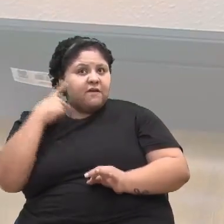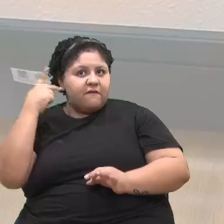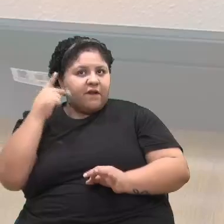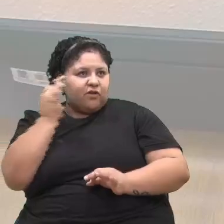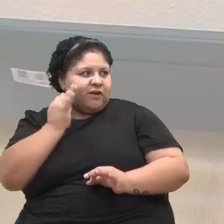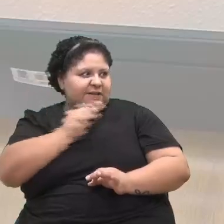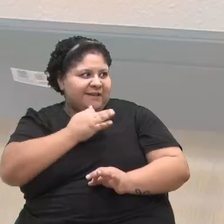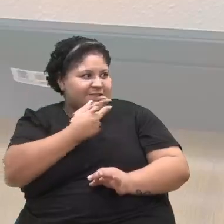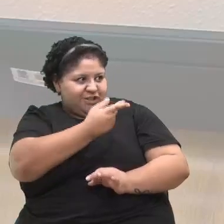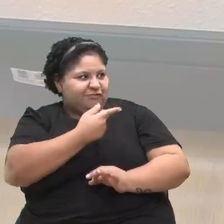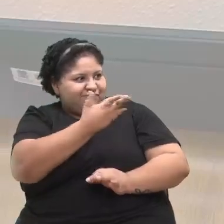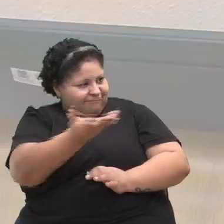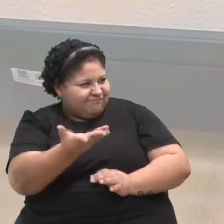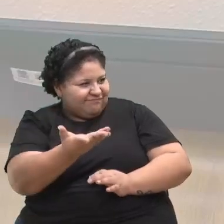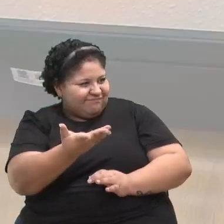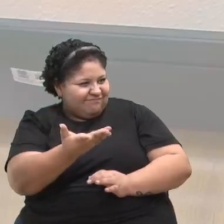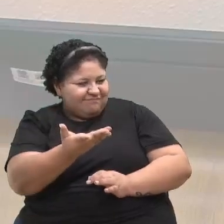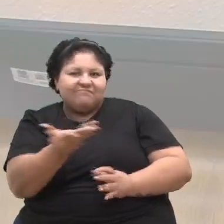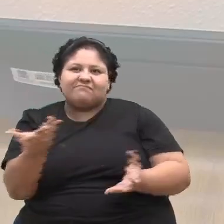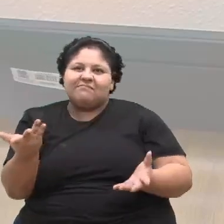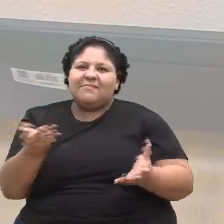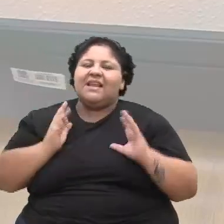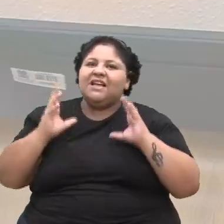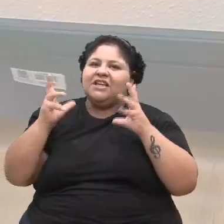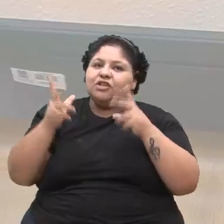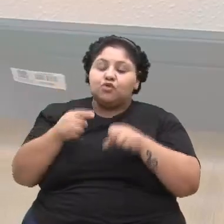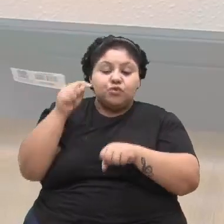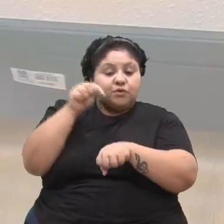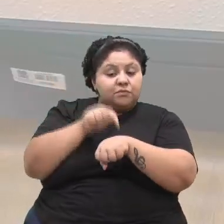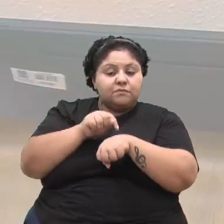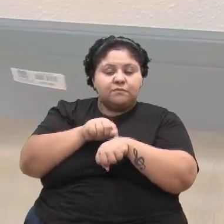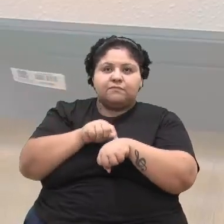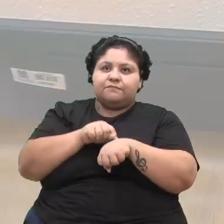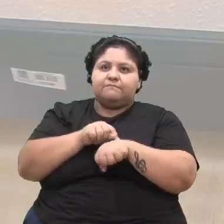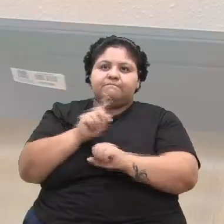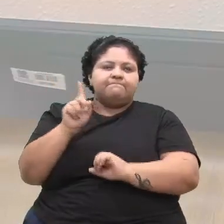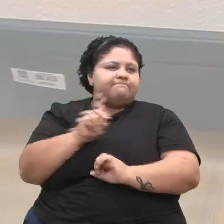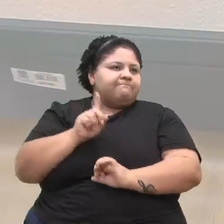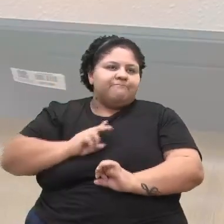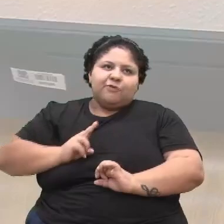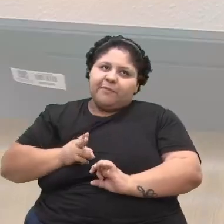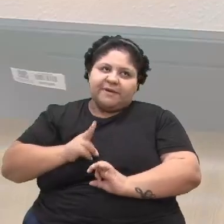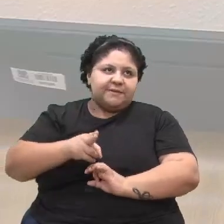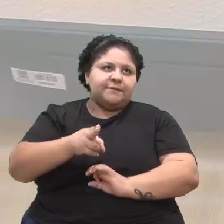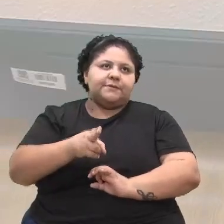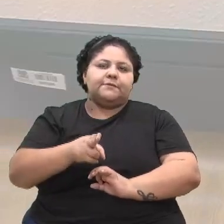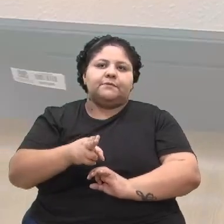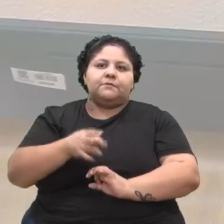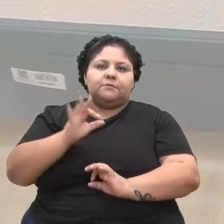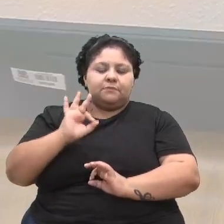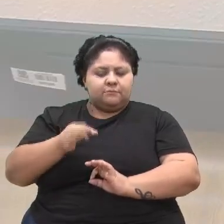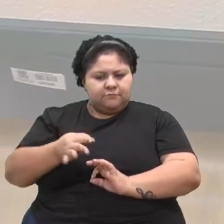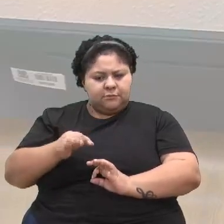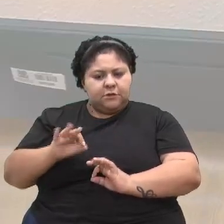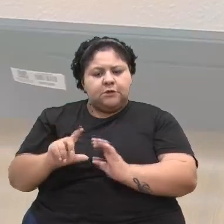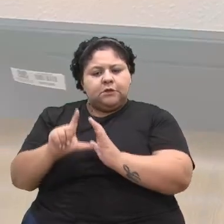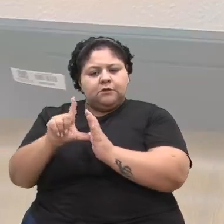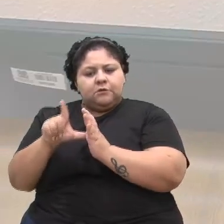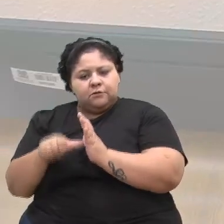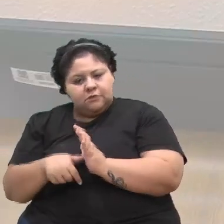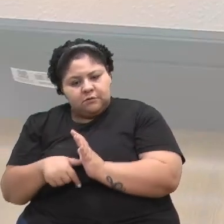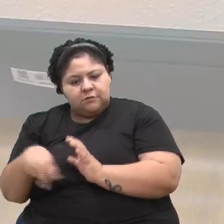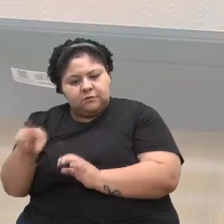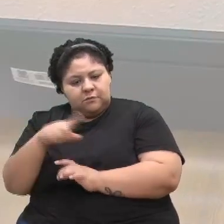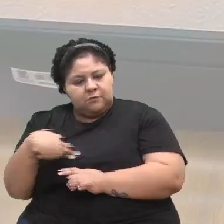isso, sabe, passa por cima de tudo, porque isso aqui é um momento, não é para sempre. E eu tenho certeza absoluta que depois que a